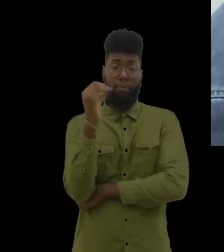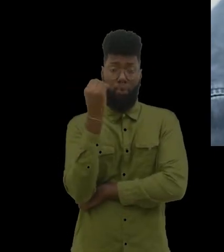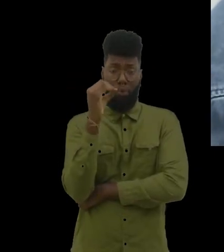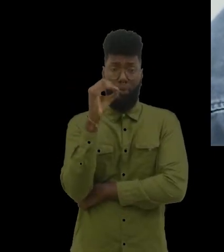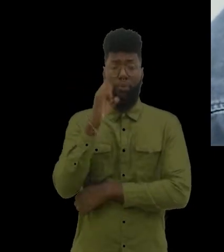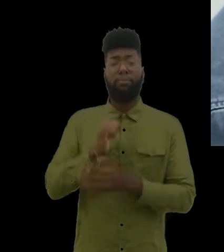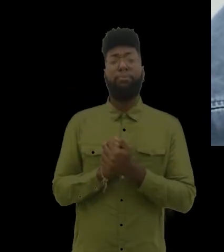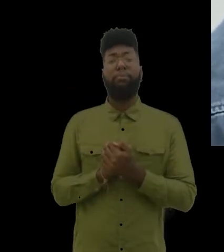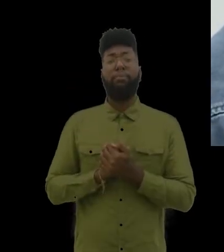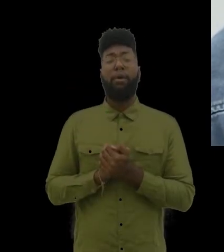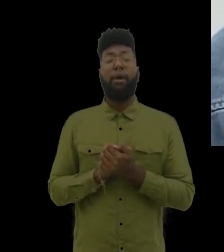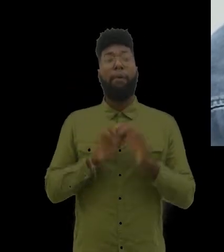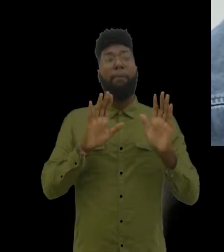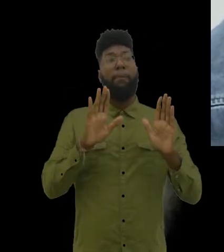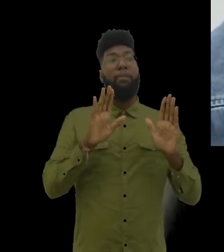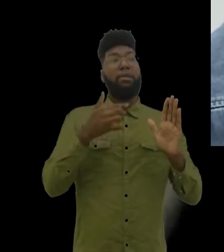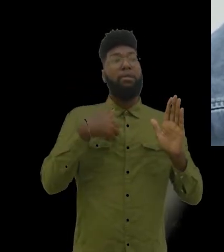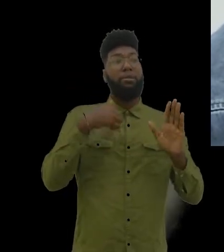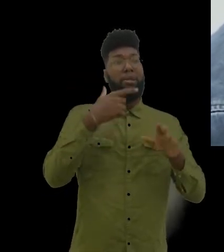tive o sonho de